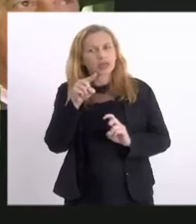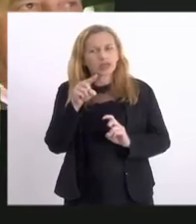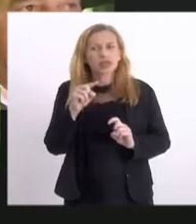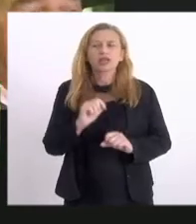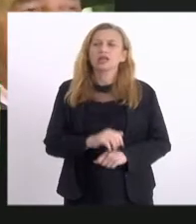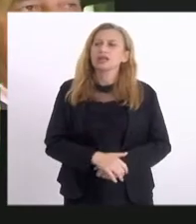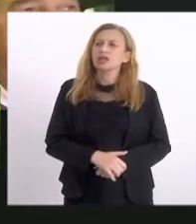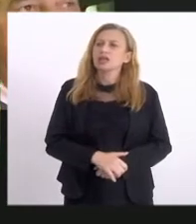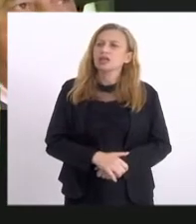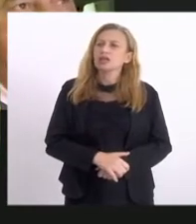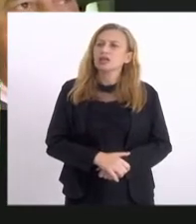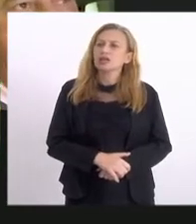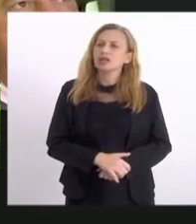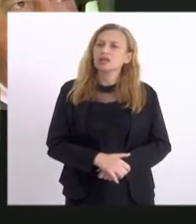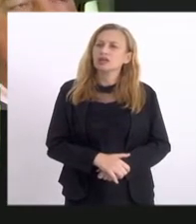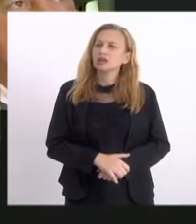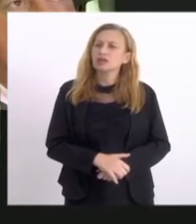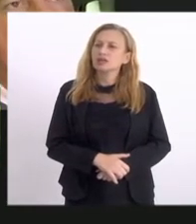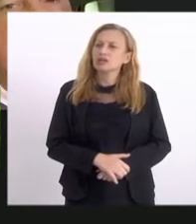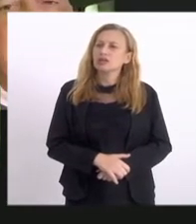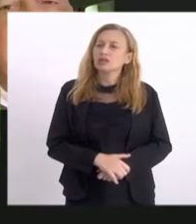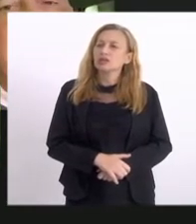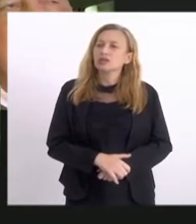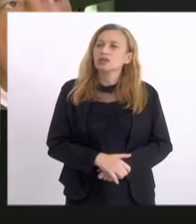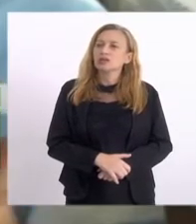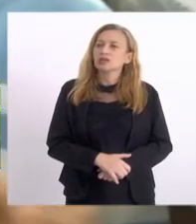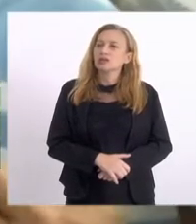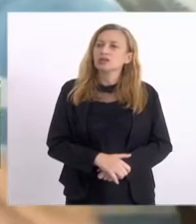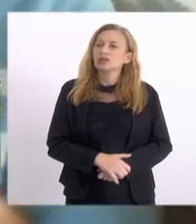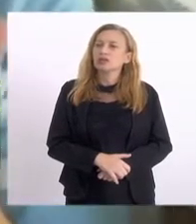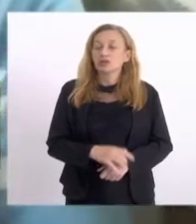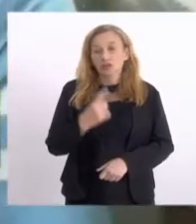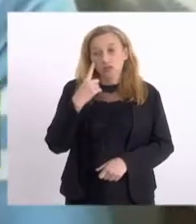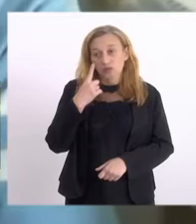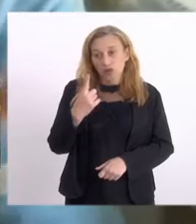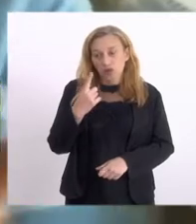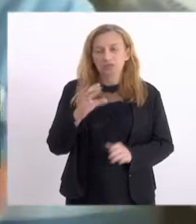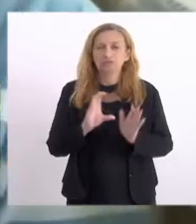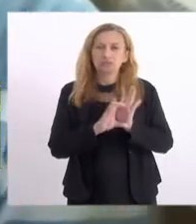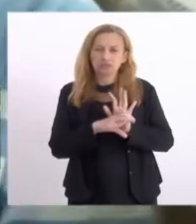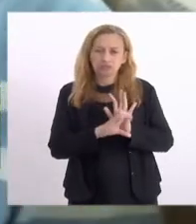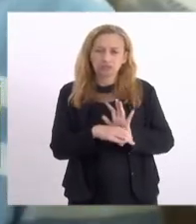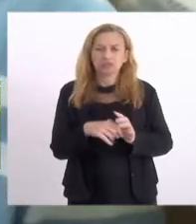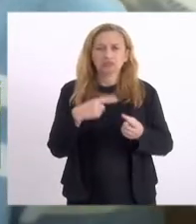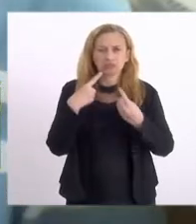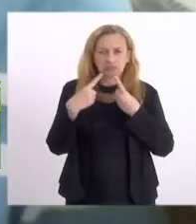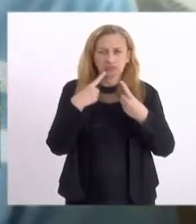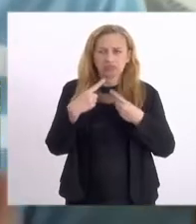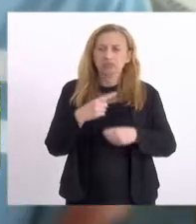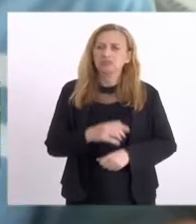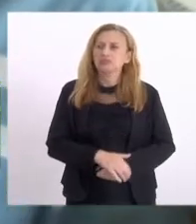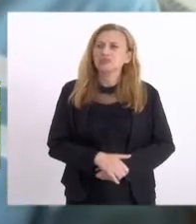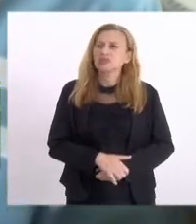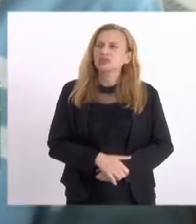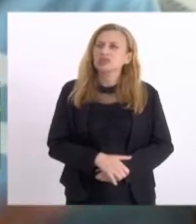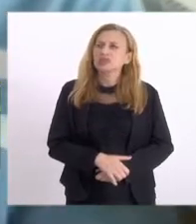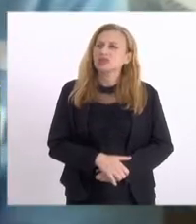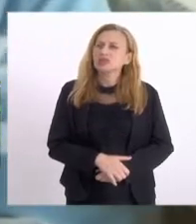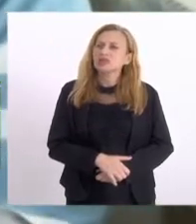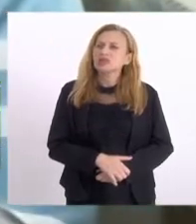específico, a gente devia afirmar o conceito, não, está em discussão, de fazer